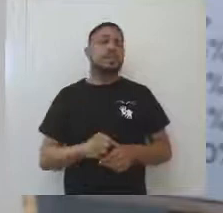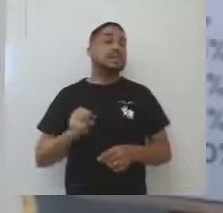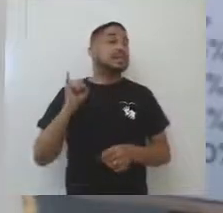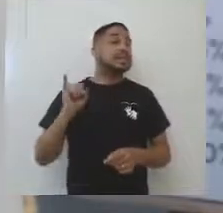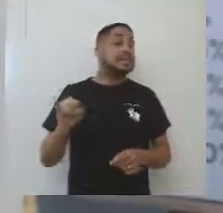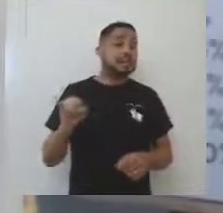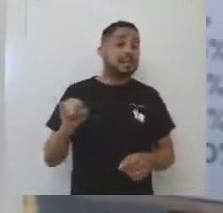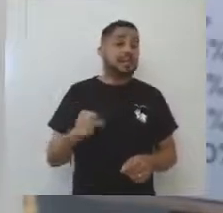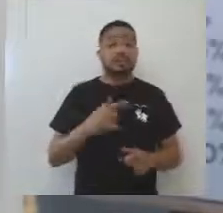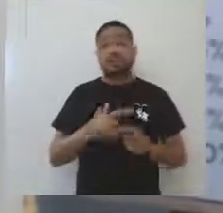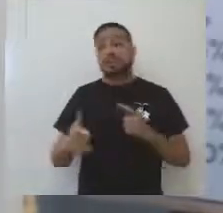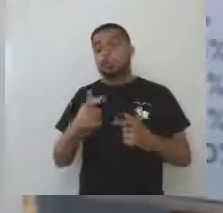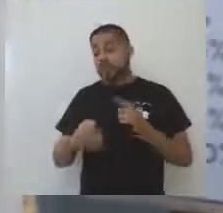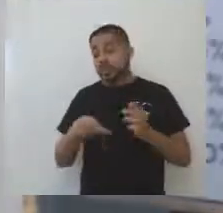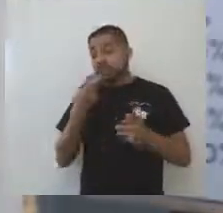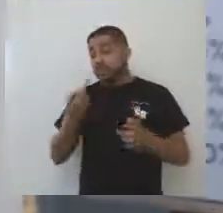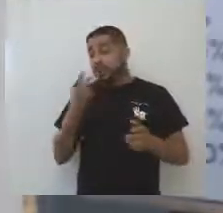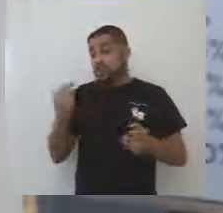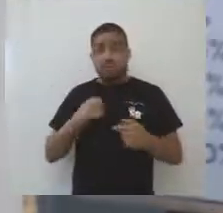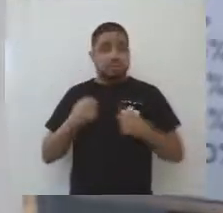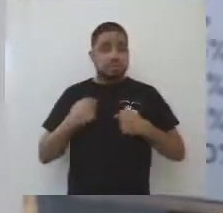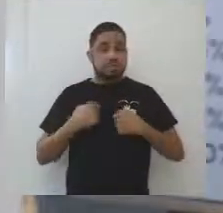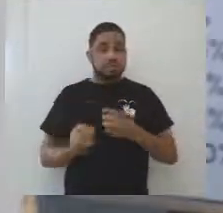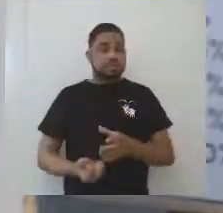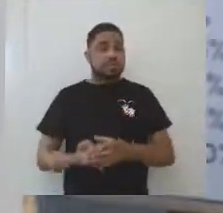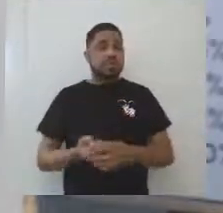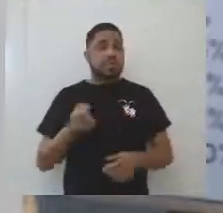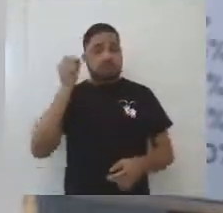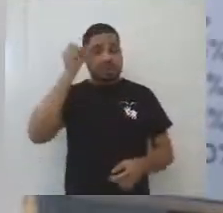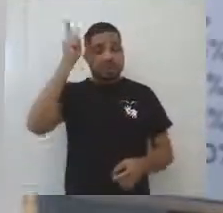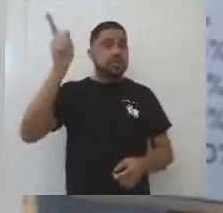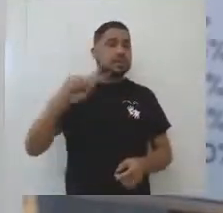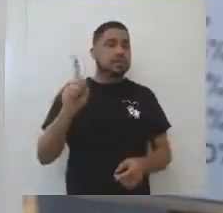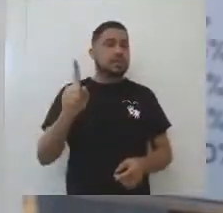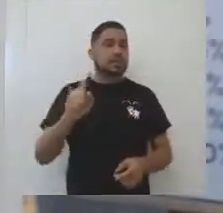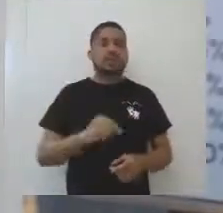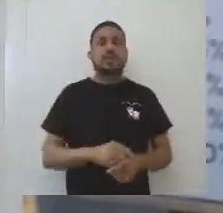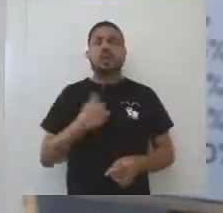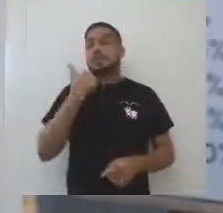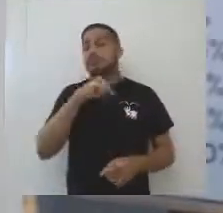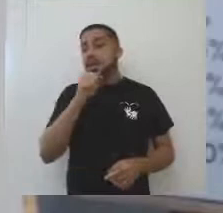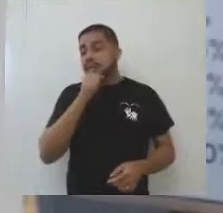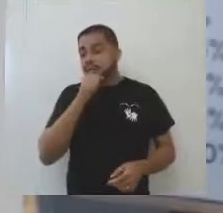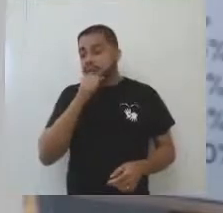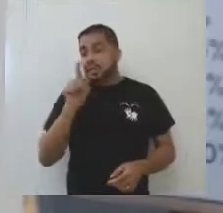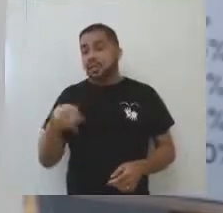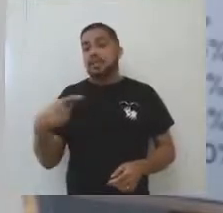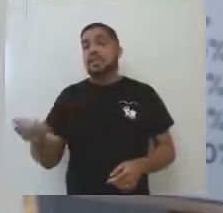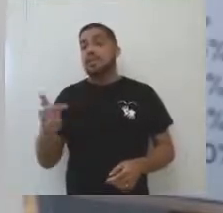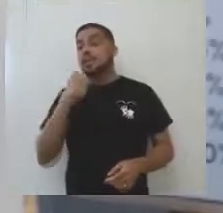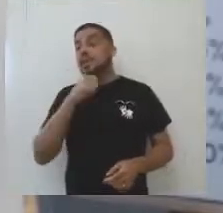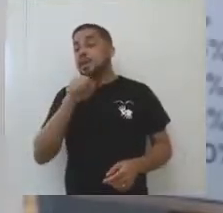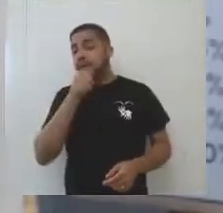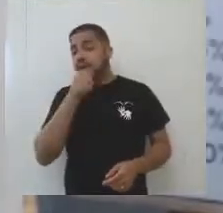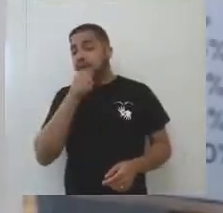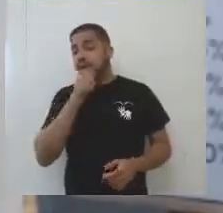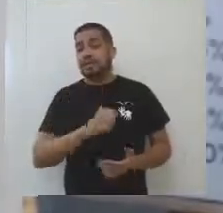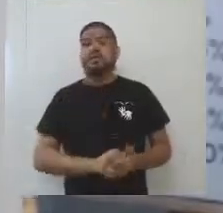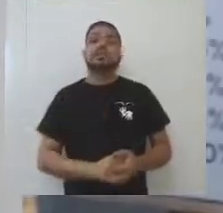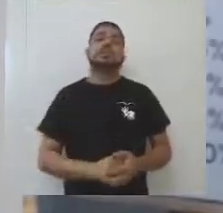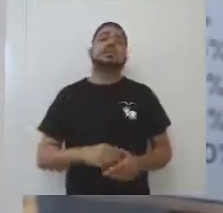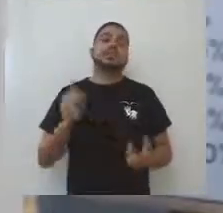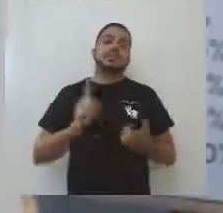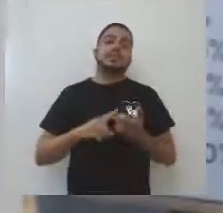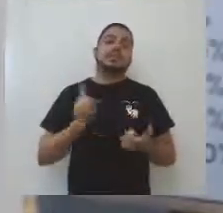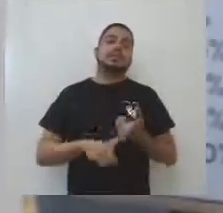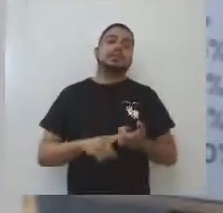o problema disse, não fui eu que inventei, que a mãe da mãe, a mãe da mãe